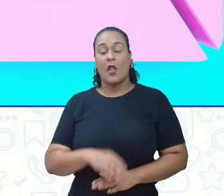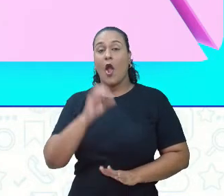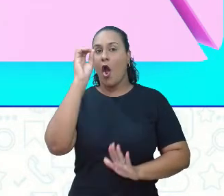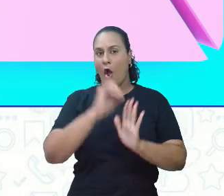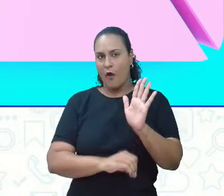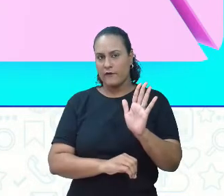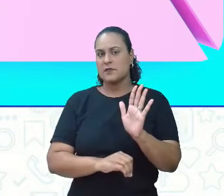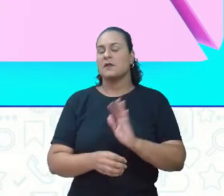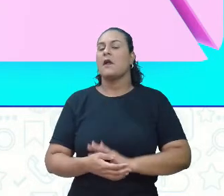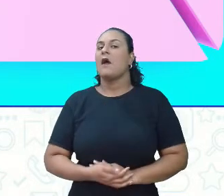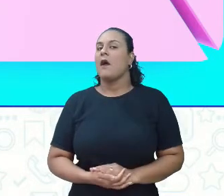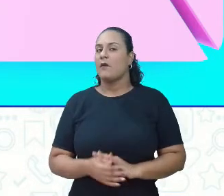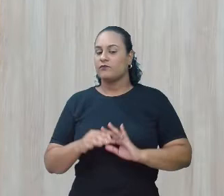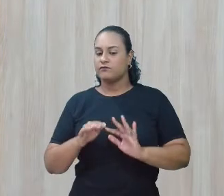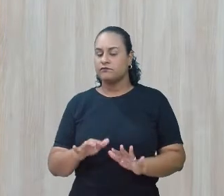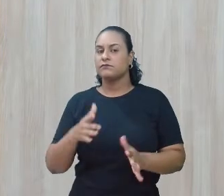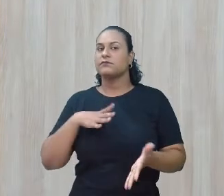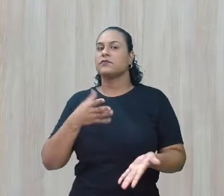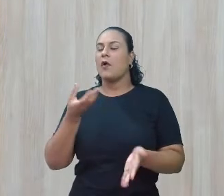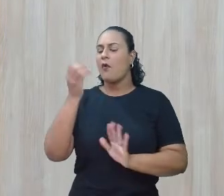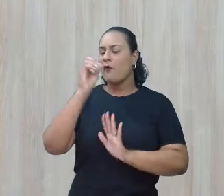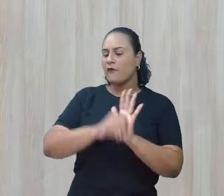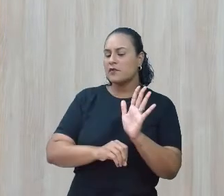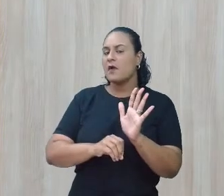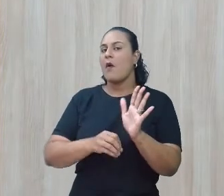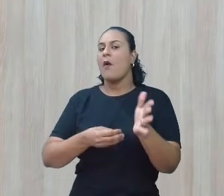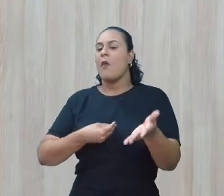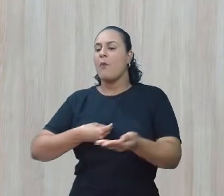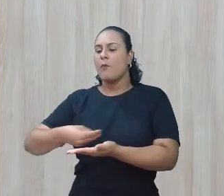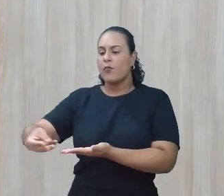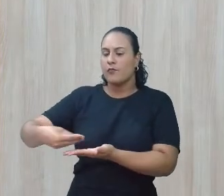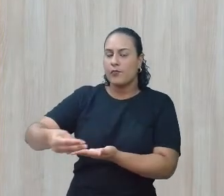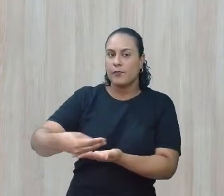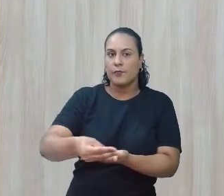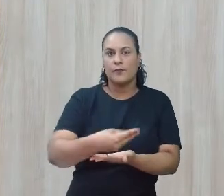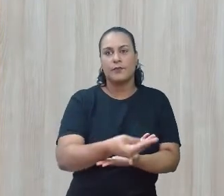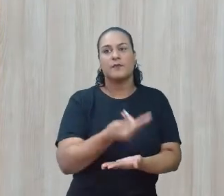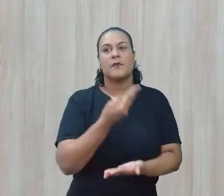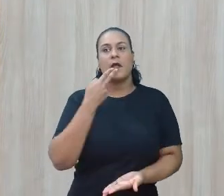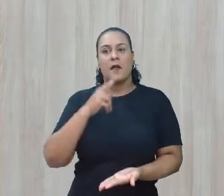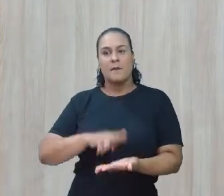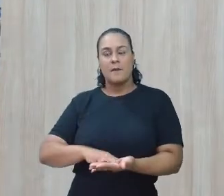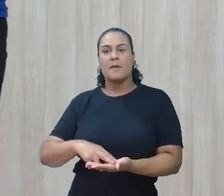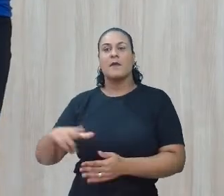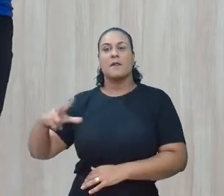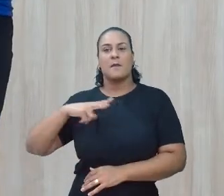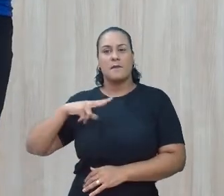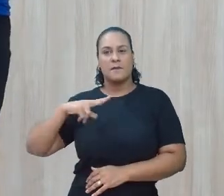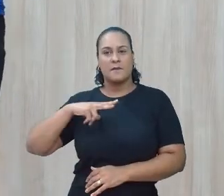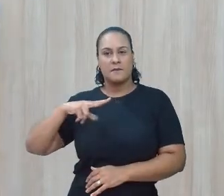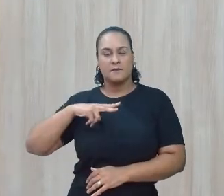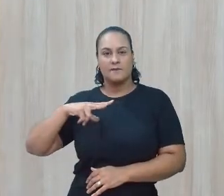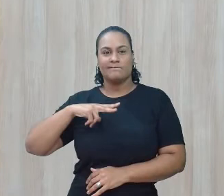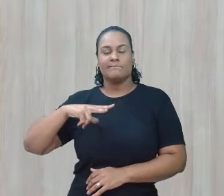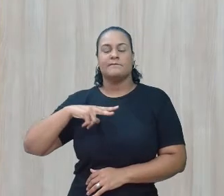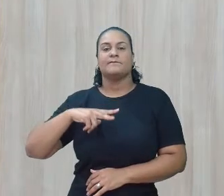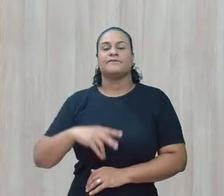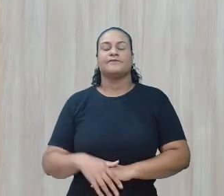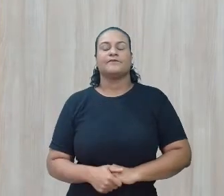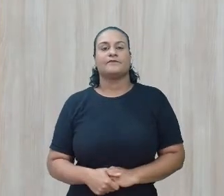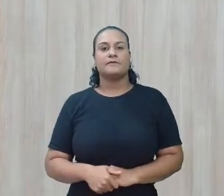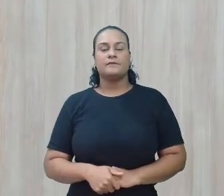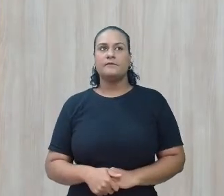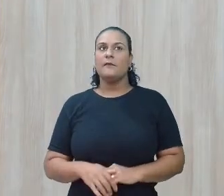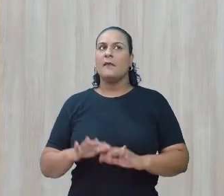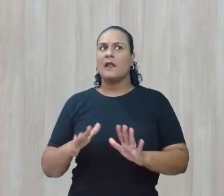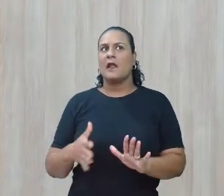aquela que vai circular nos meios oficiais, não é? A correspondência pessoal, que é aquela que você